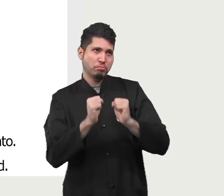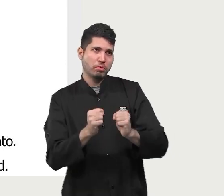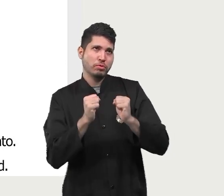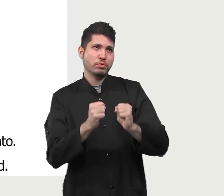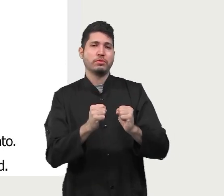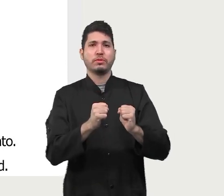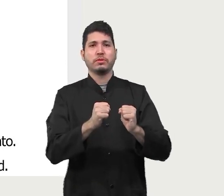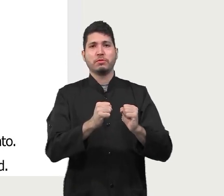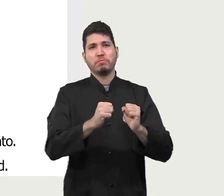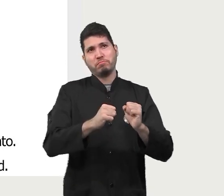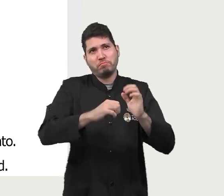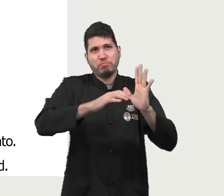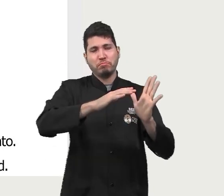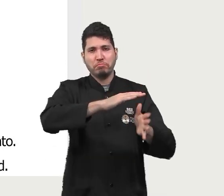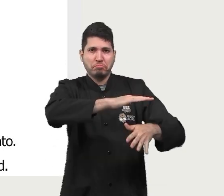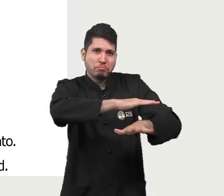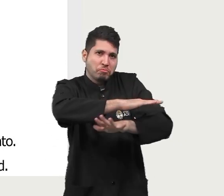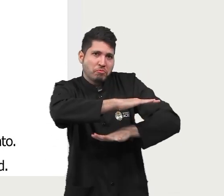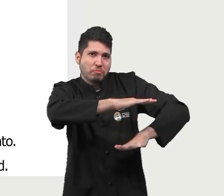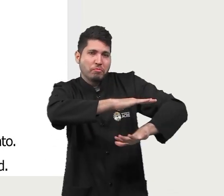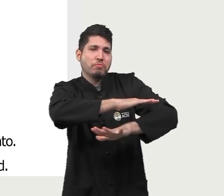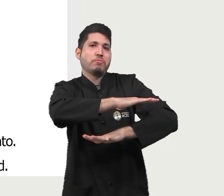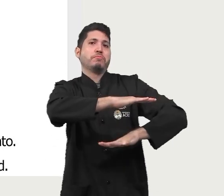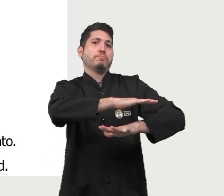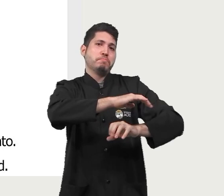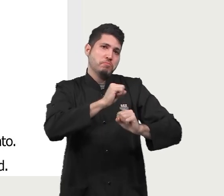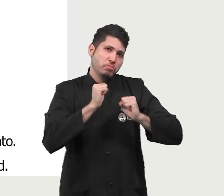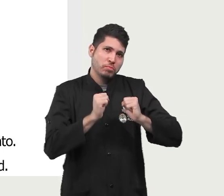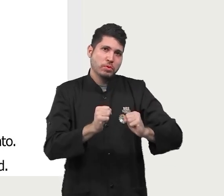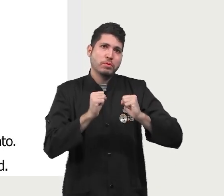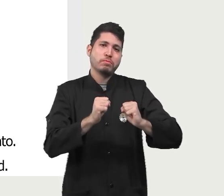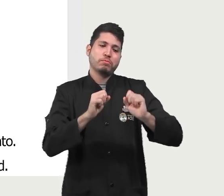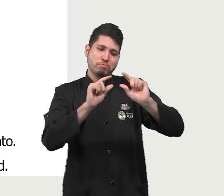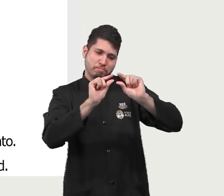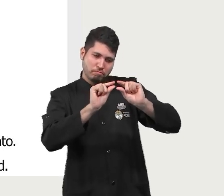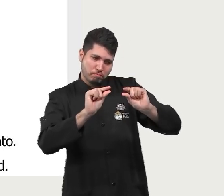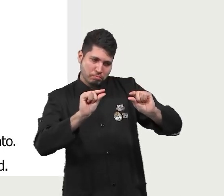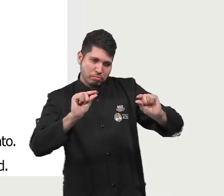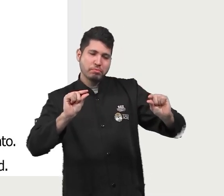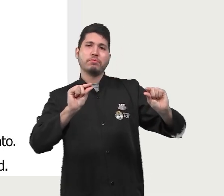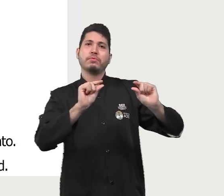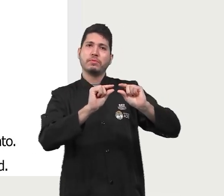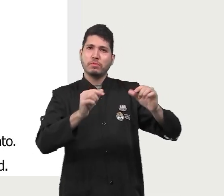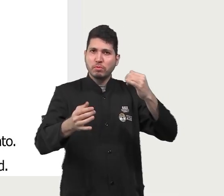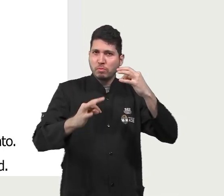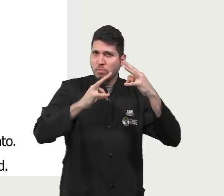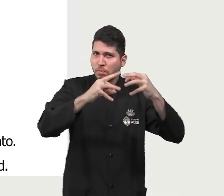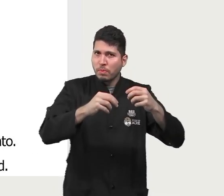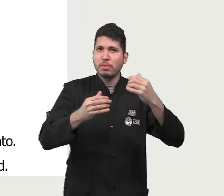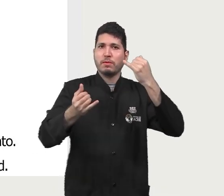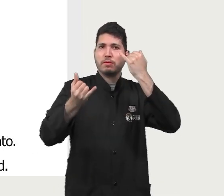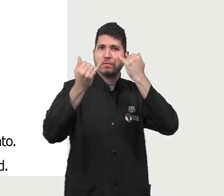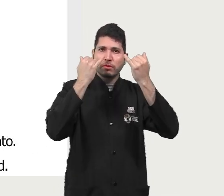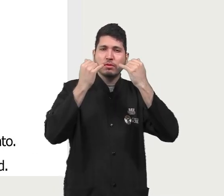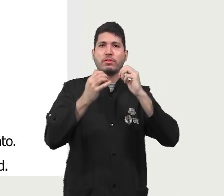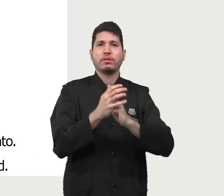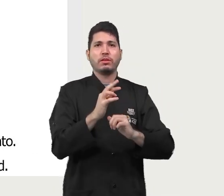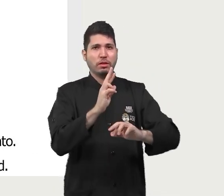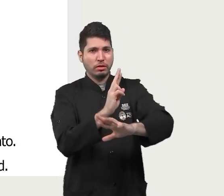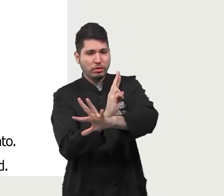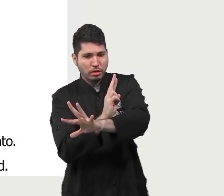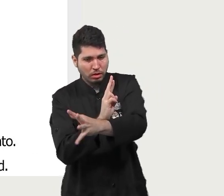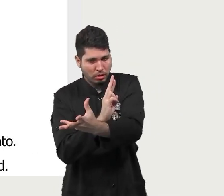linguagem rebuscada. Então, o objetivo é uma linguagem objetiva, que todos os interlocutores ali compreendam